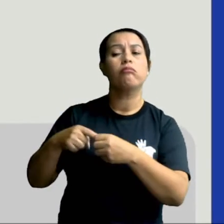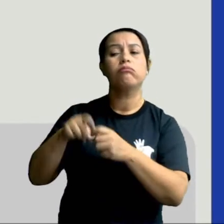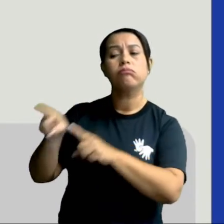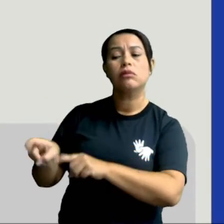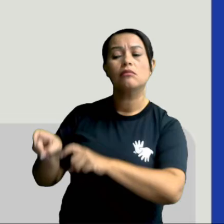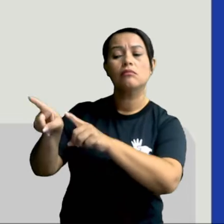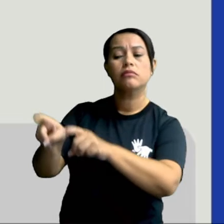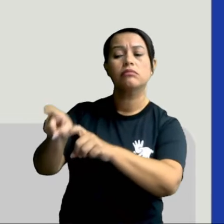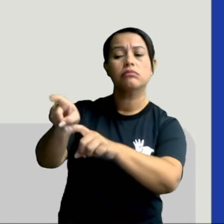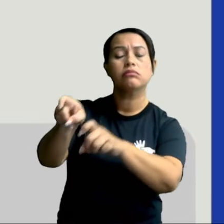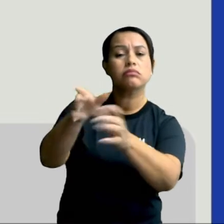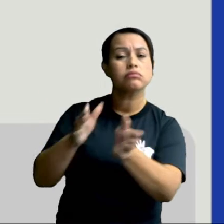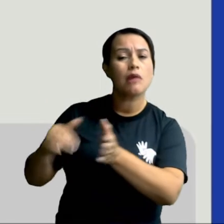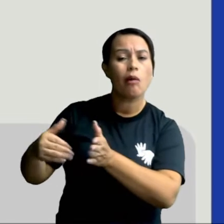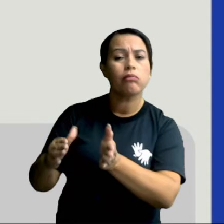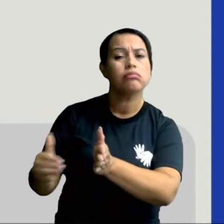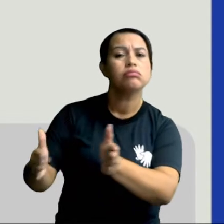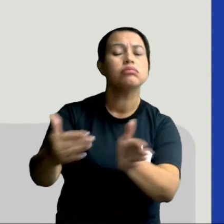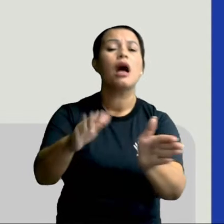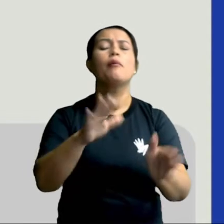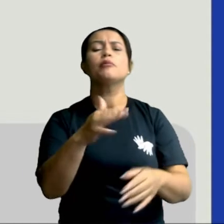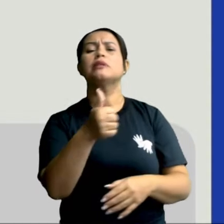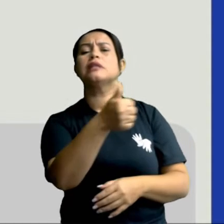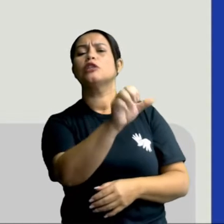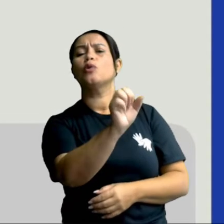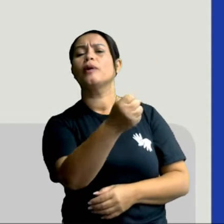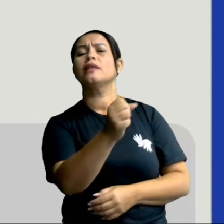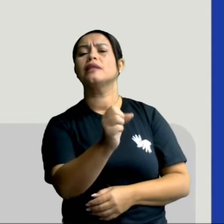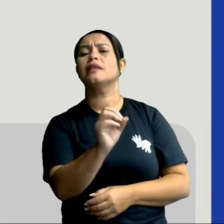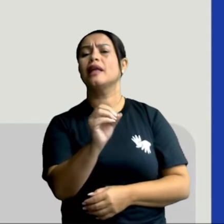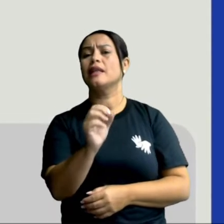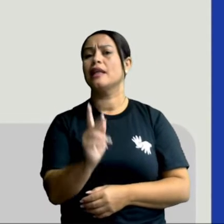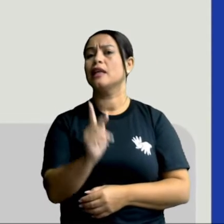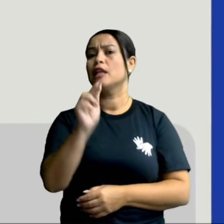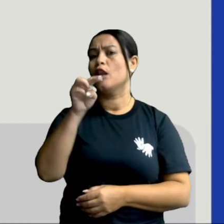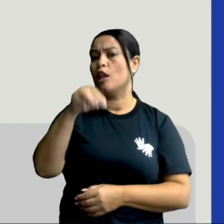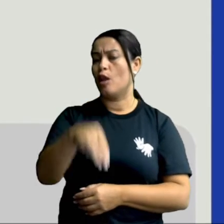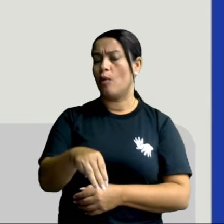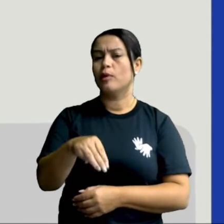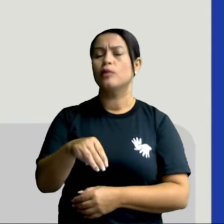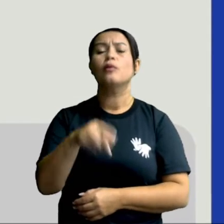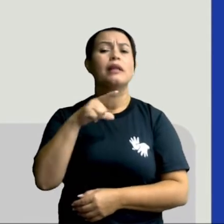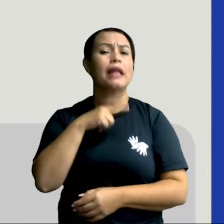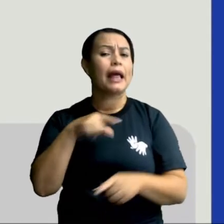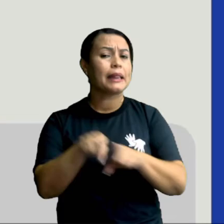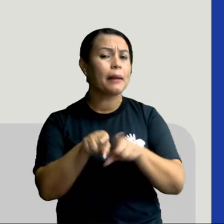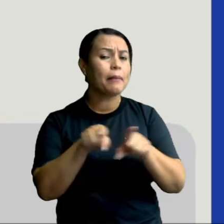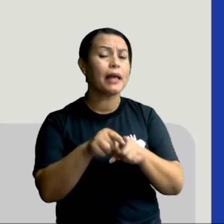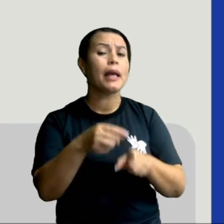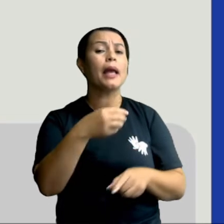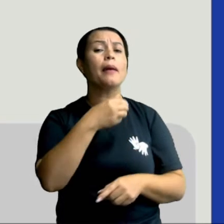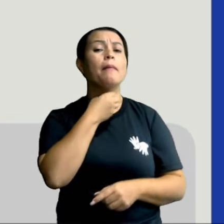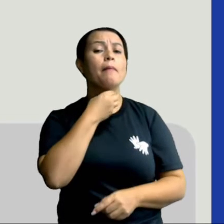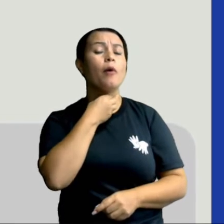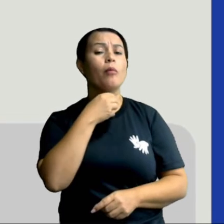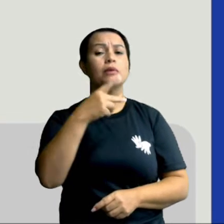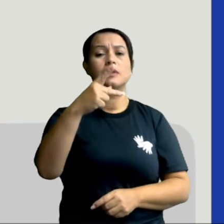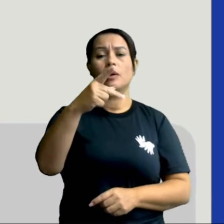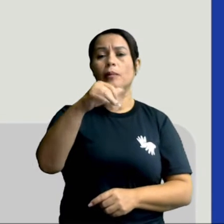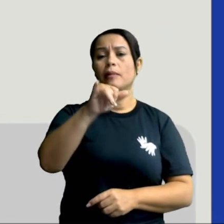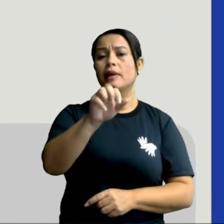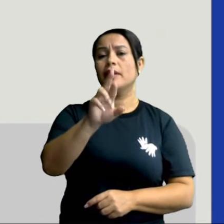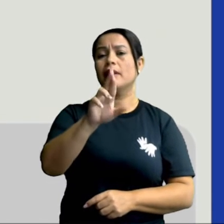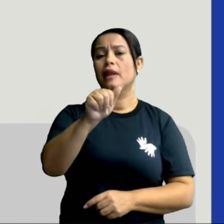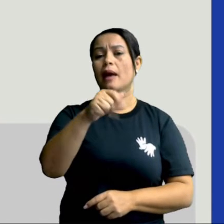de 80 quilômetros de extensão, ele nasce em Pombos. E aí é o Pirapama, gente. Vocês podem ver na imagem,